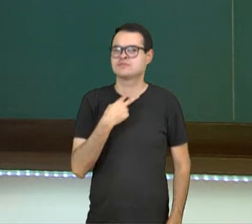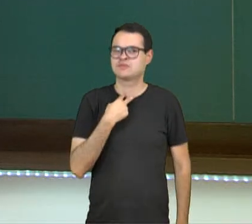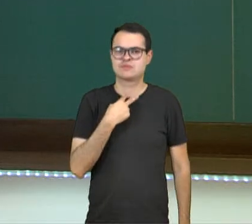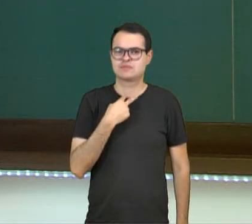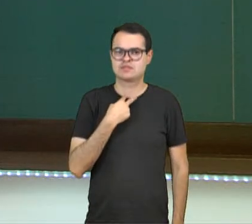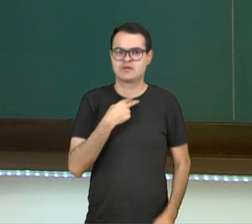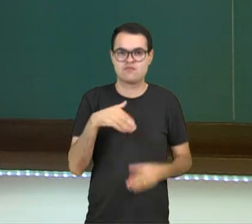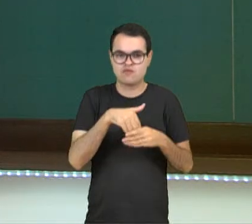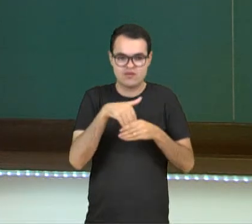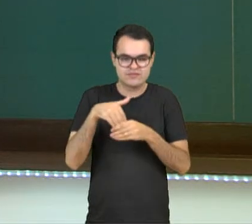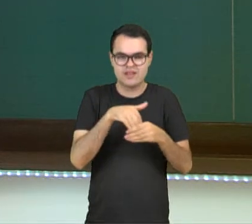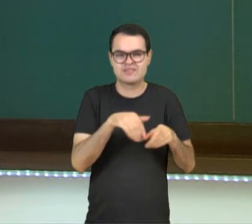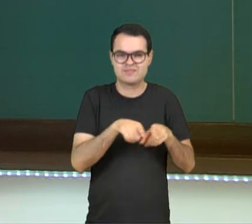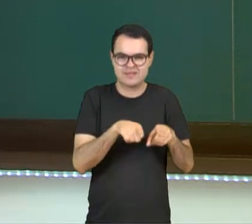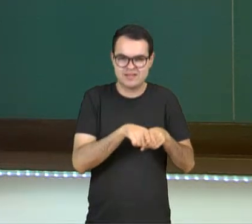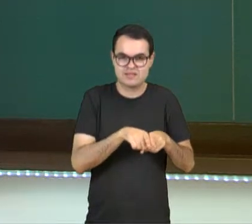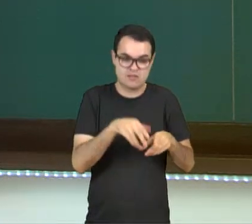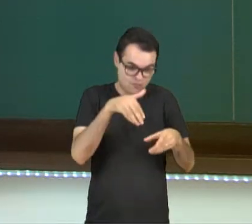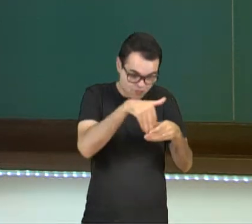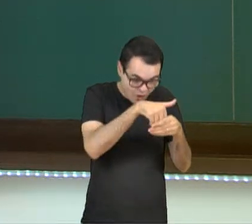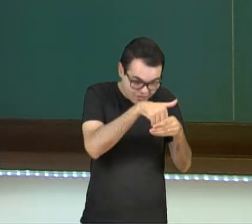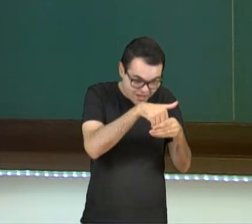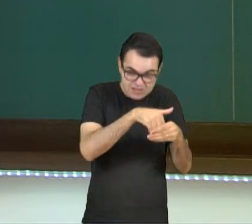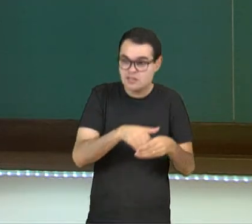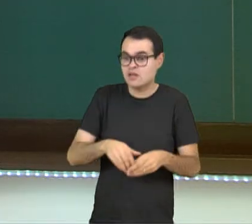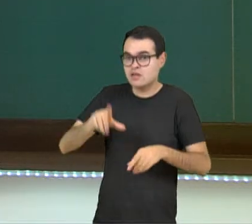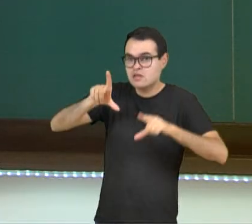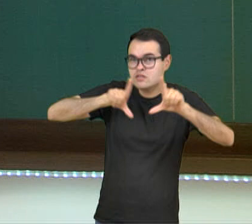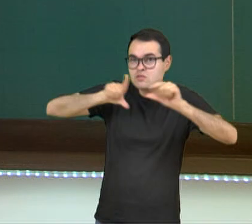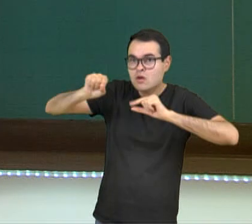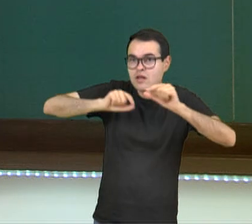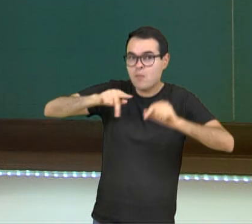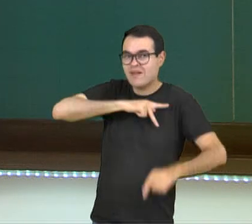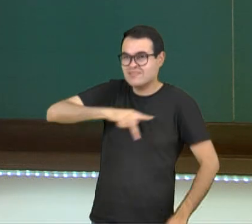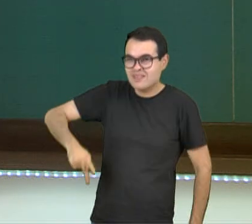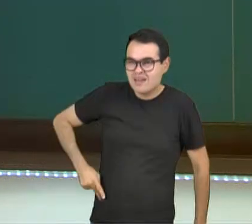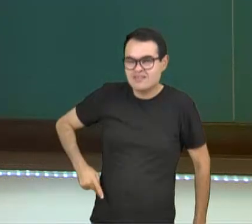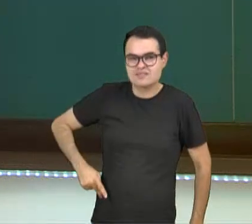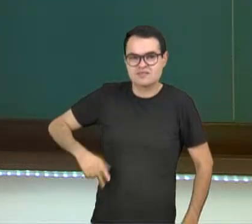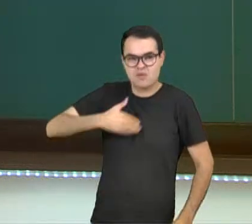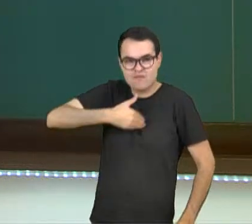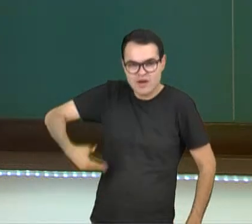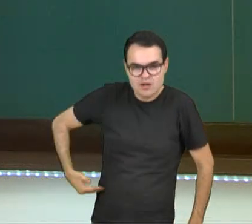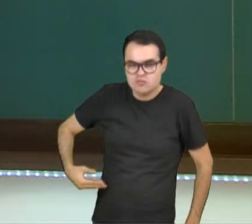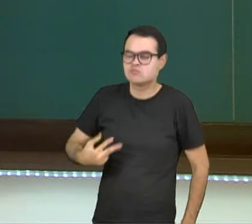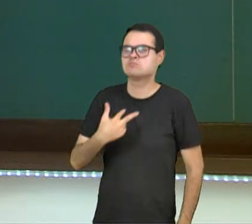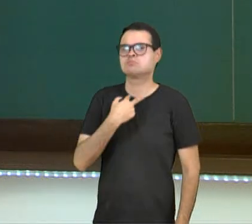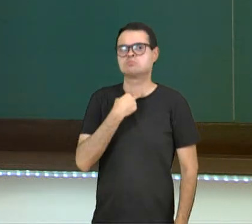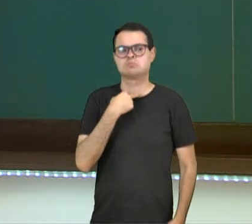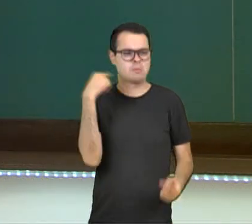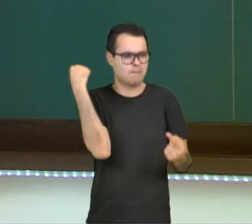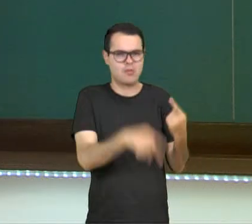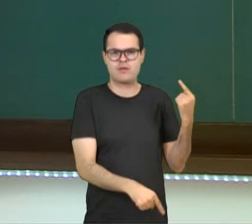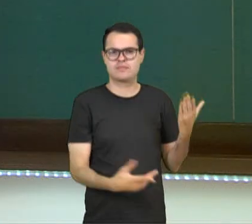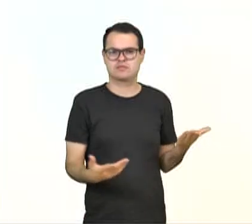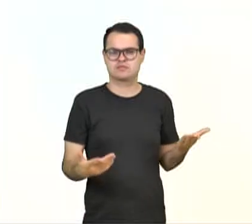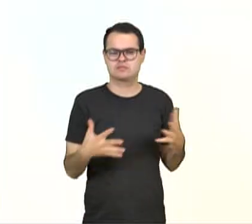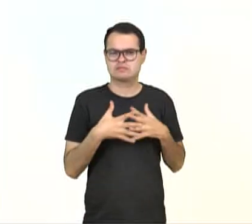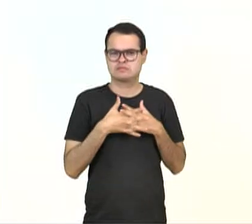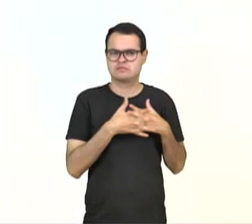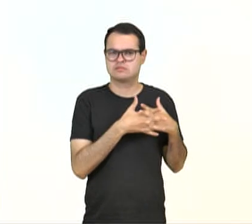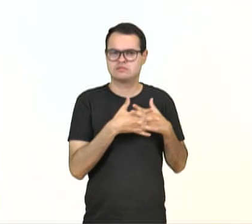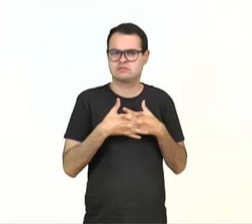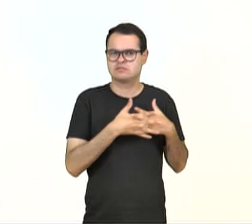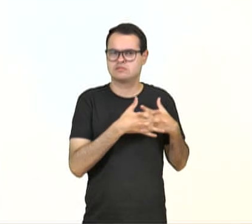podiam votar. Então, como eles iam eleger alguém que os representasse? É uma situação bem complicada.